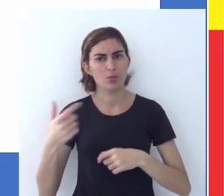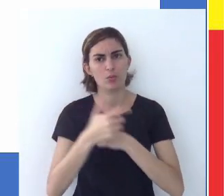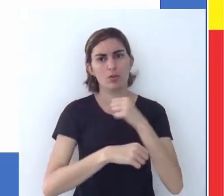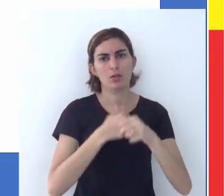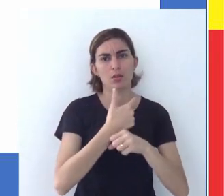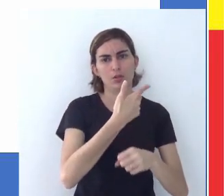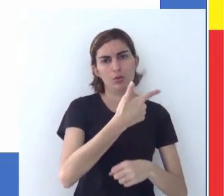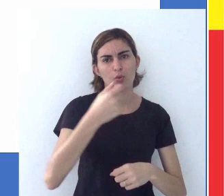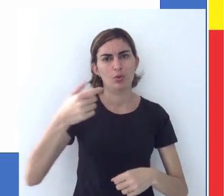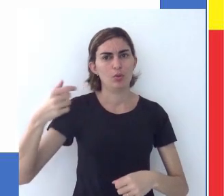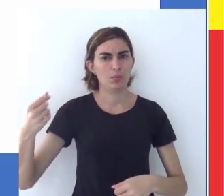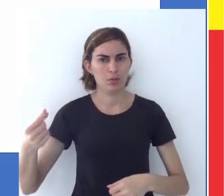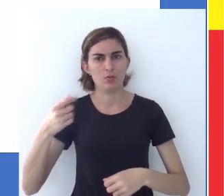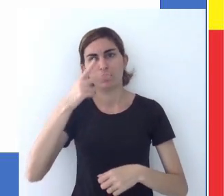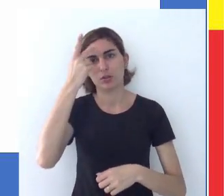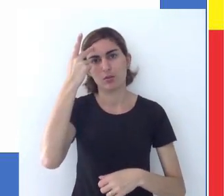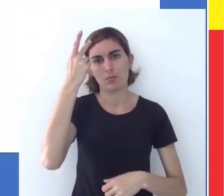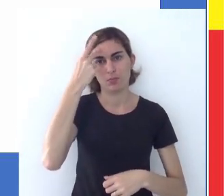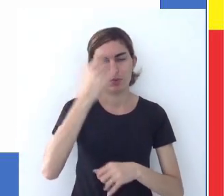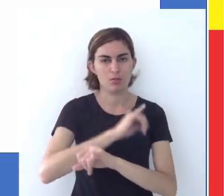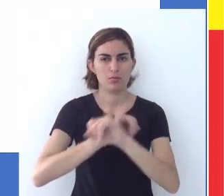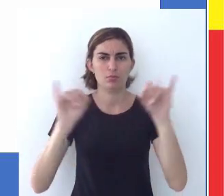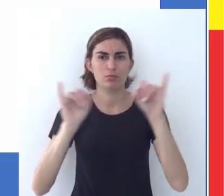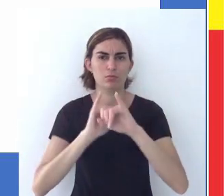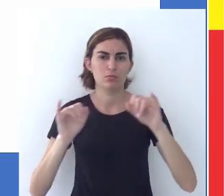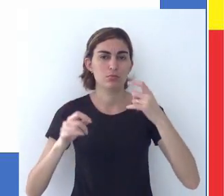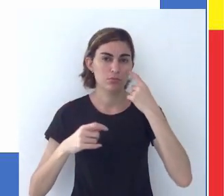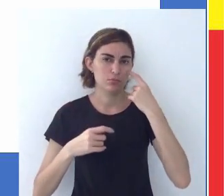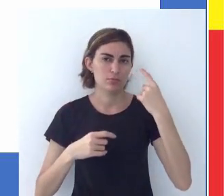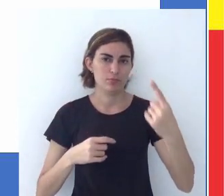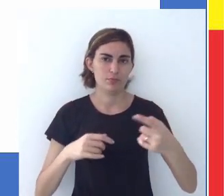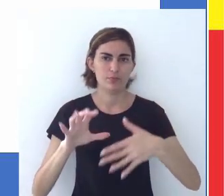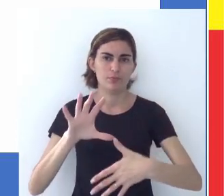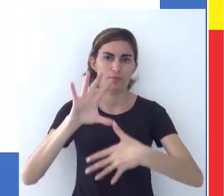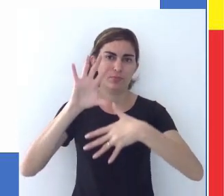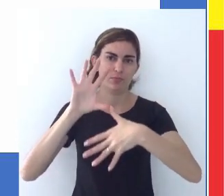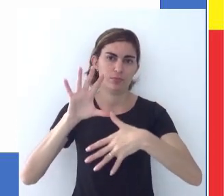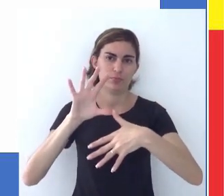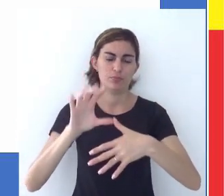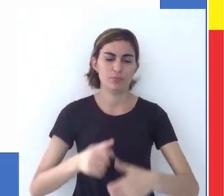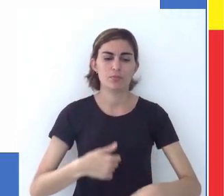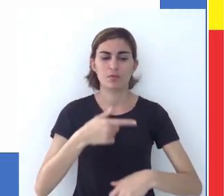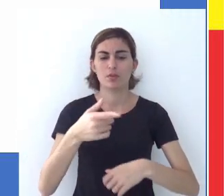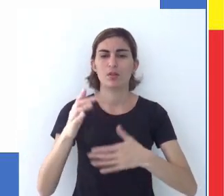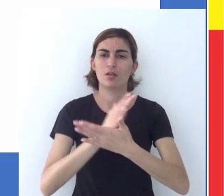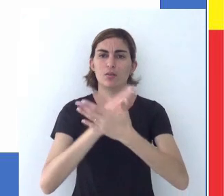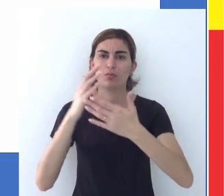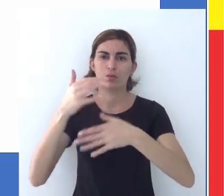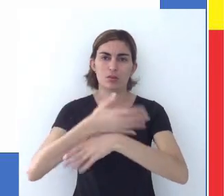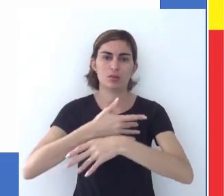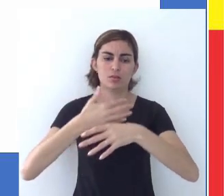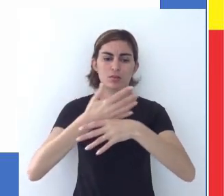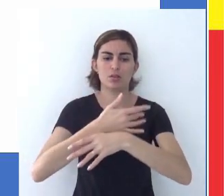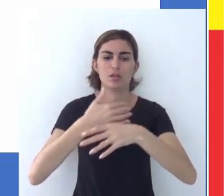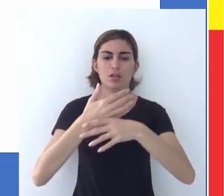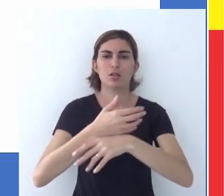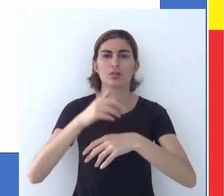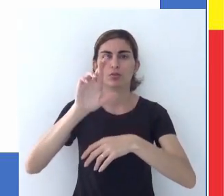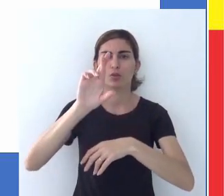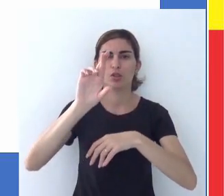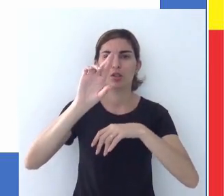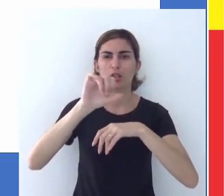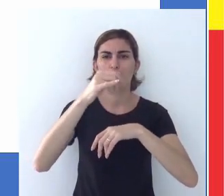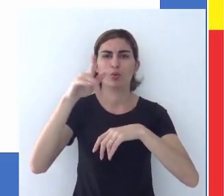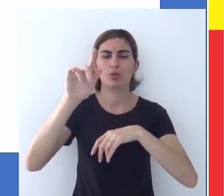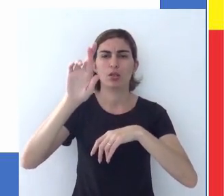2000, tá, gente? É uma reportagem que foi de São Paulo. Então vocês veem no mapa que algumas cidades do